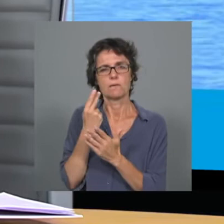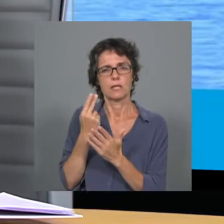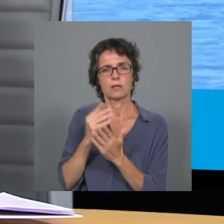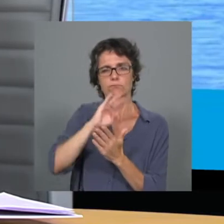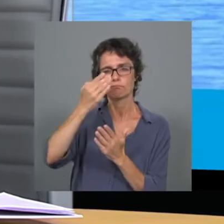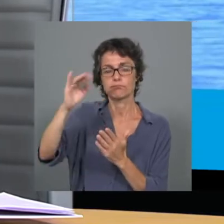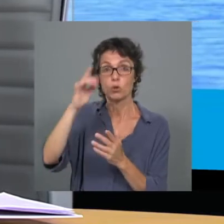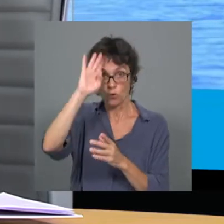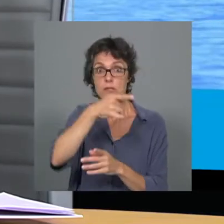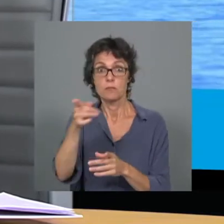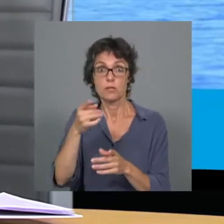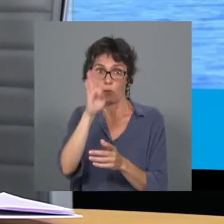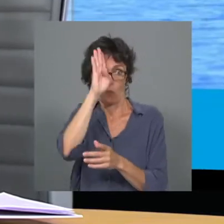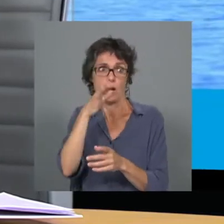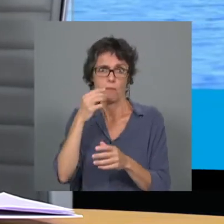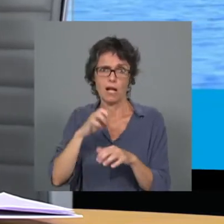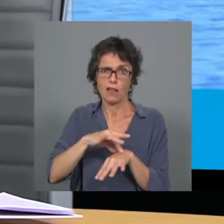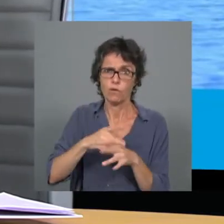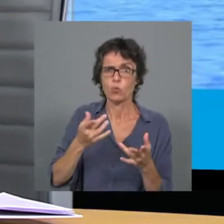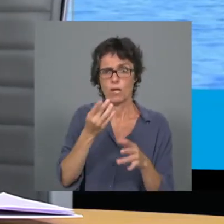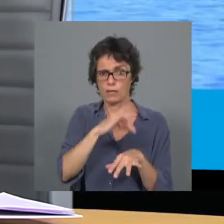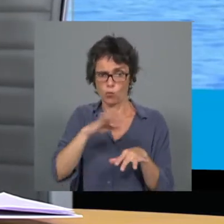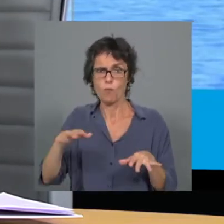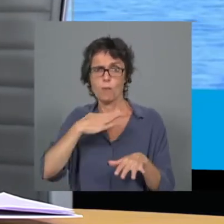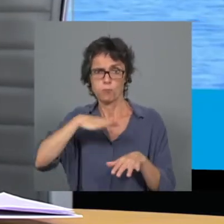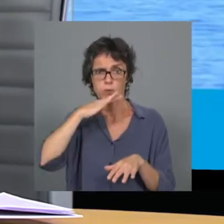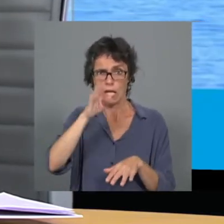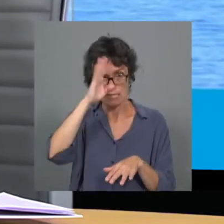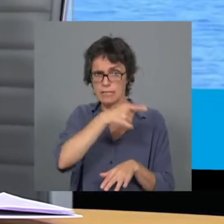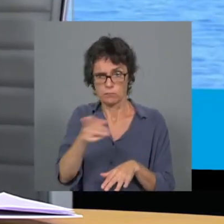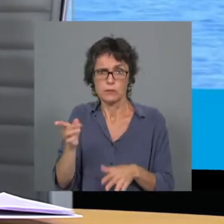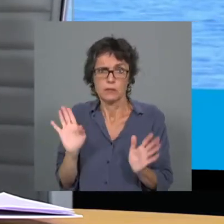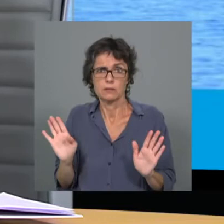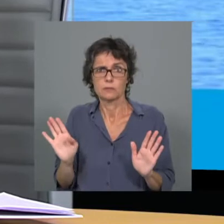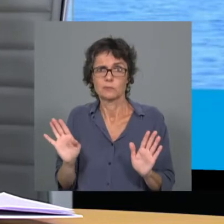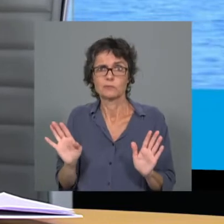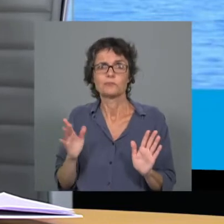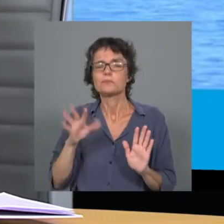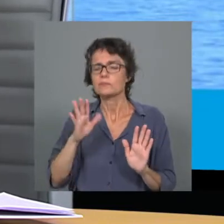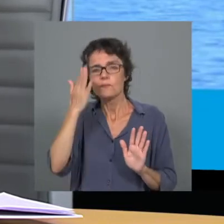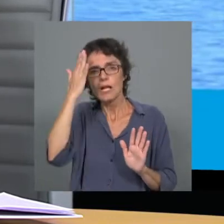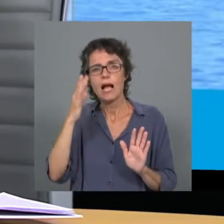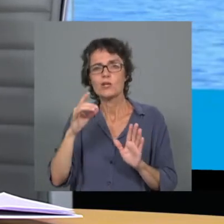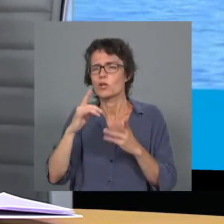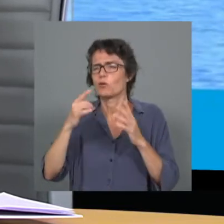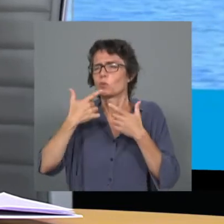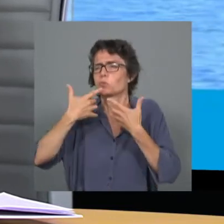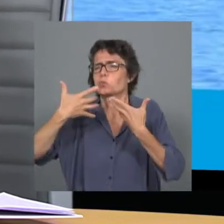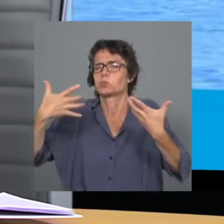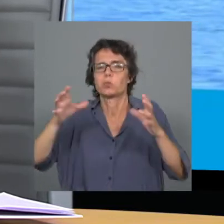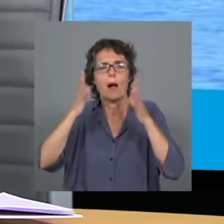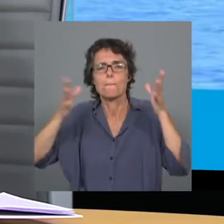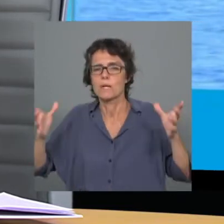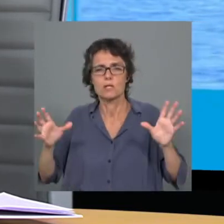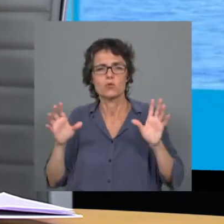Papa estava doente, sabíamos que o Papa estava no hospital. Tenho a ideia de que houve muito mais milhões de pessoas a rezar pelo Papa do que nós possamos